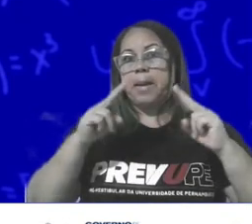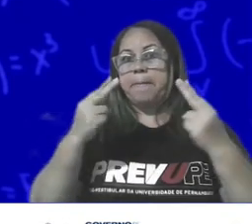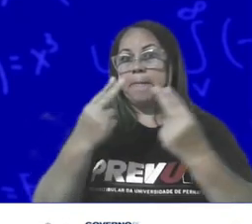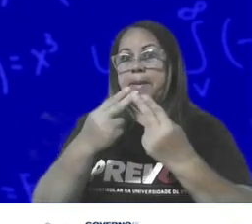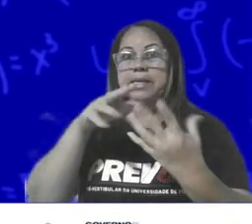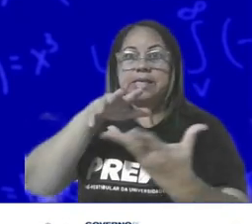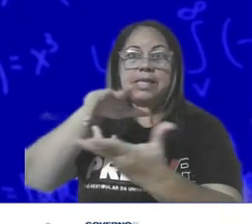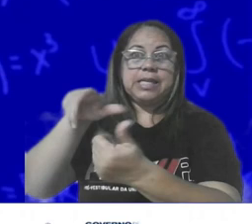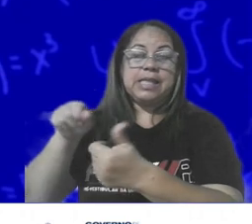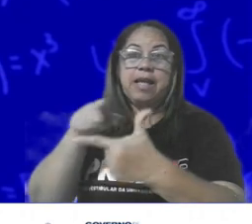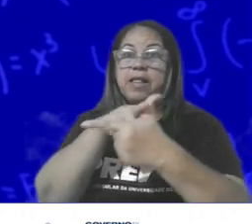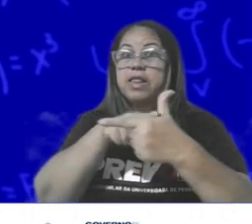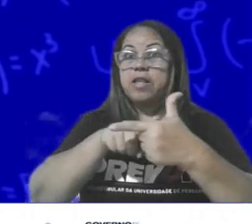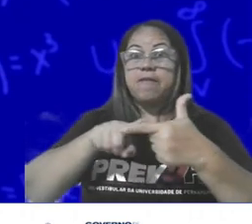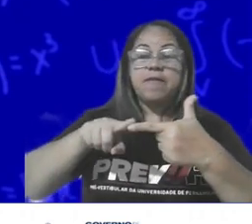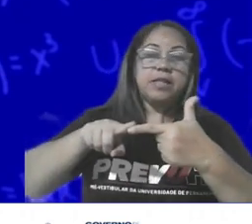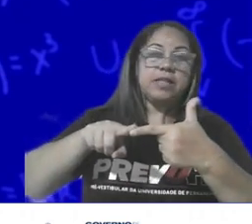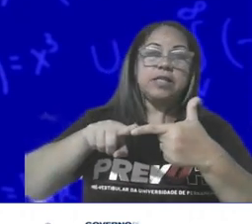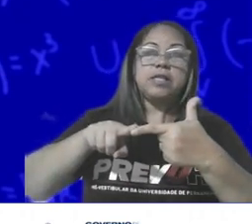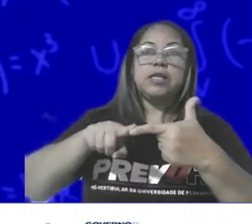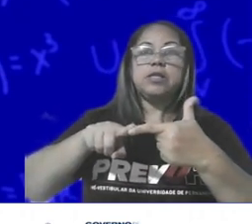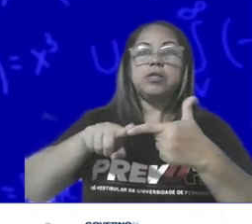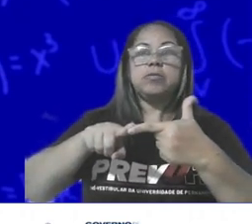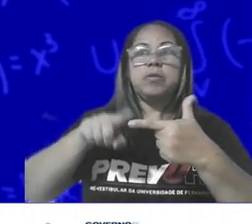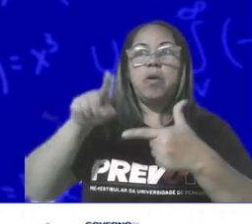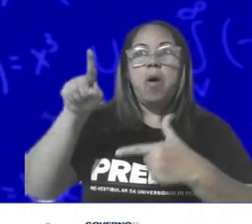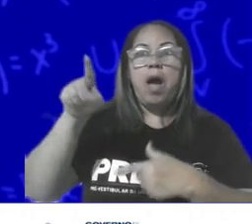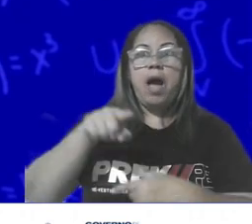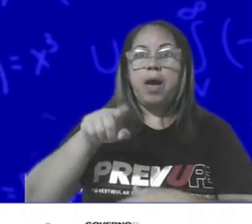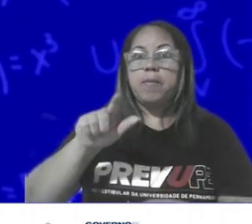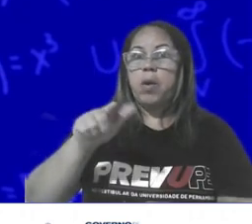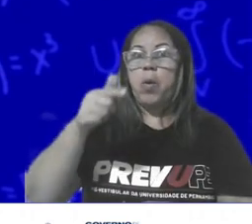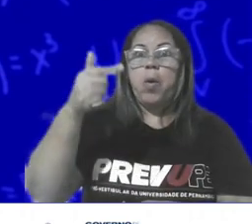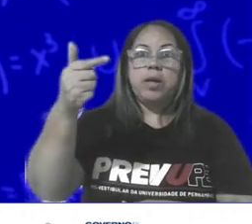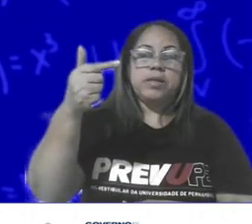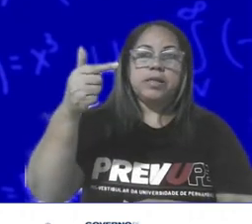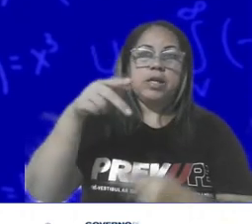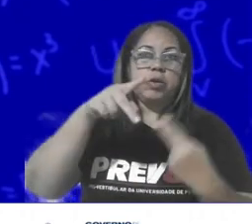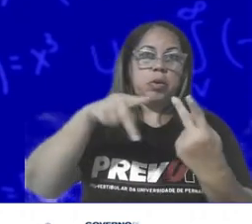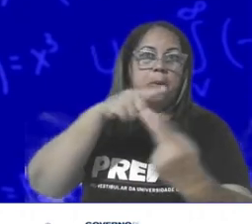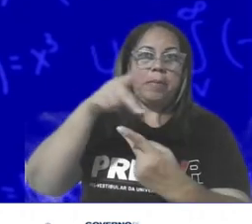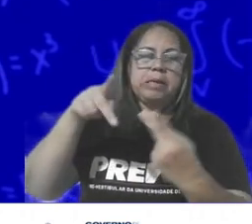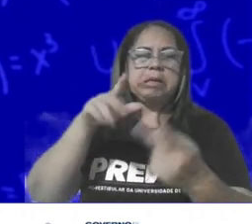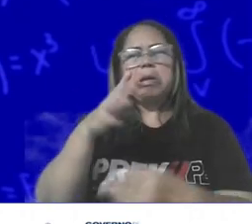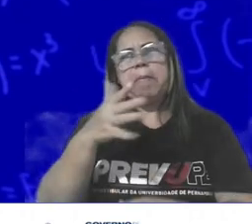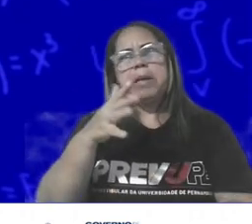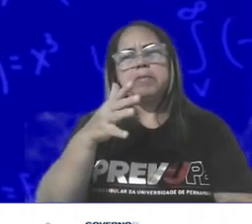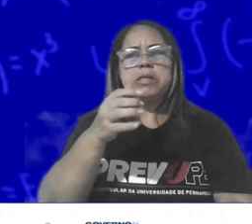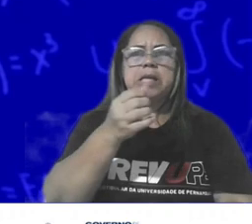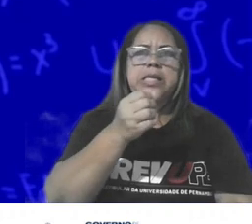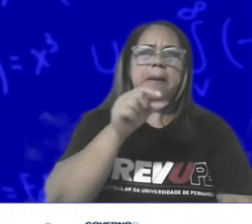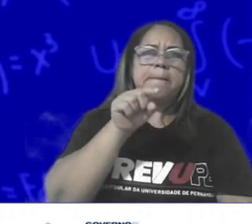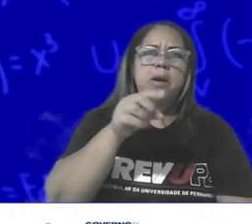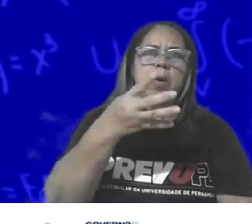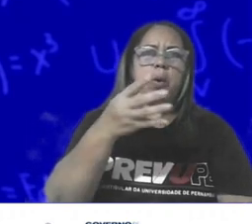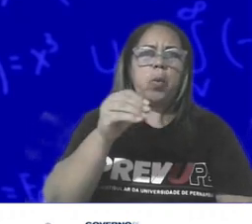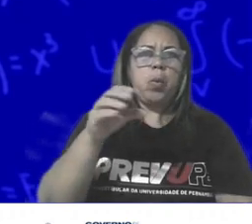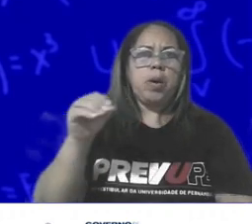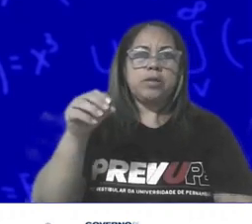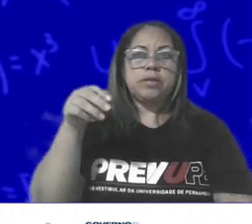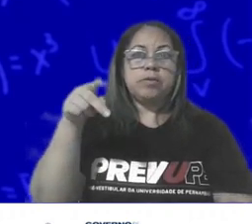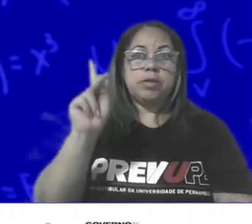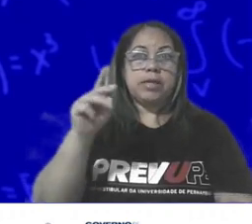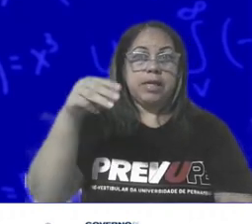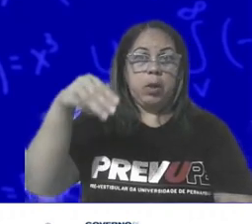e dividido pelo quadrado do raio do planeta, que é aproximadamente